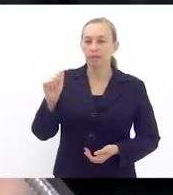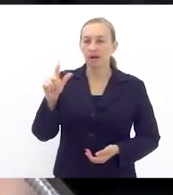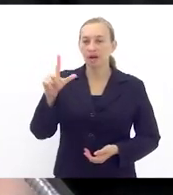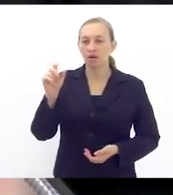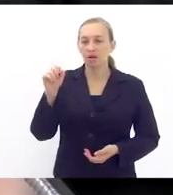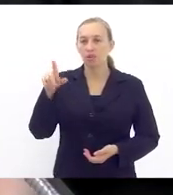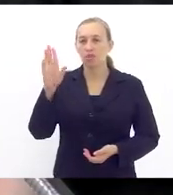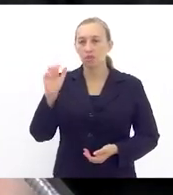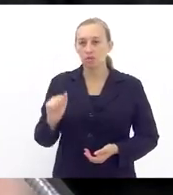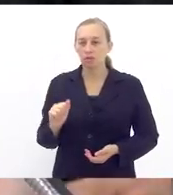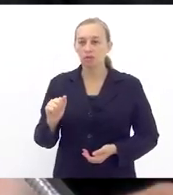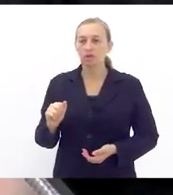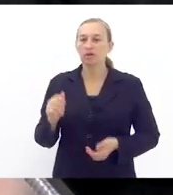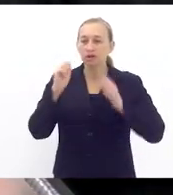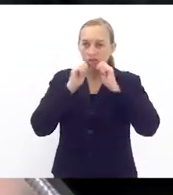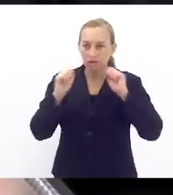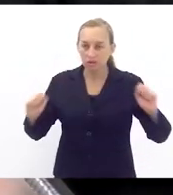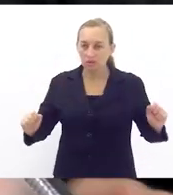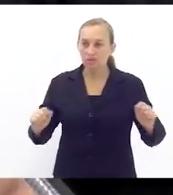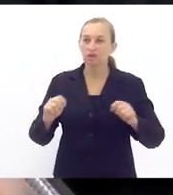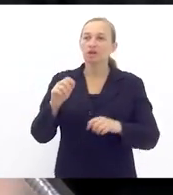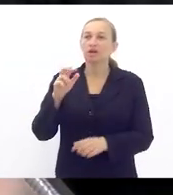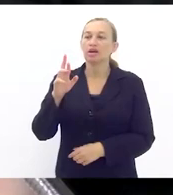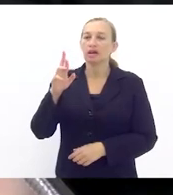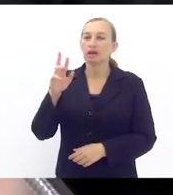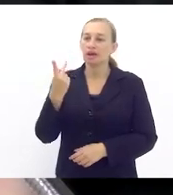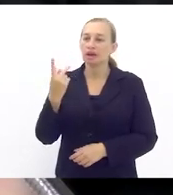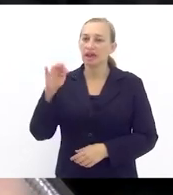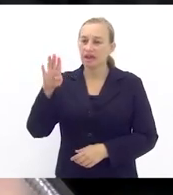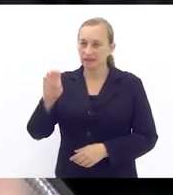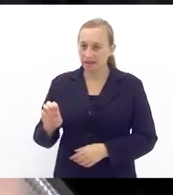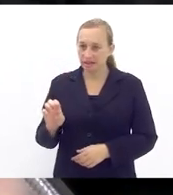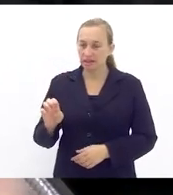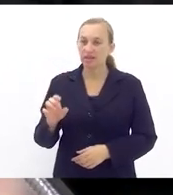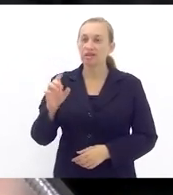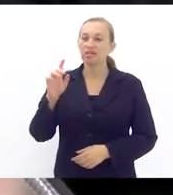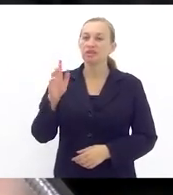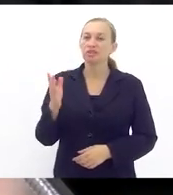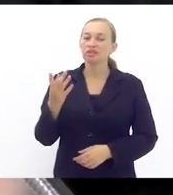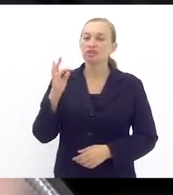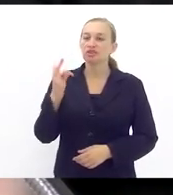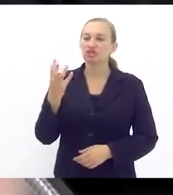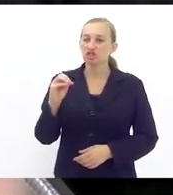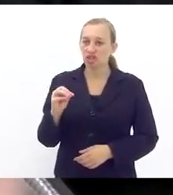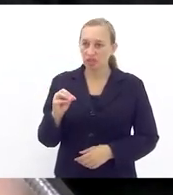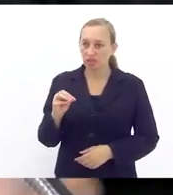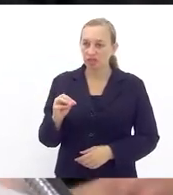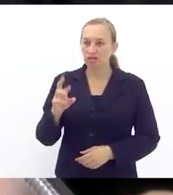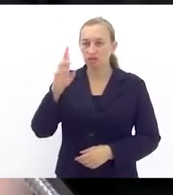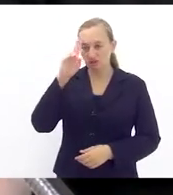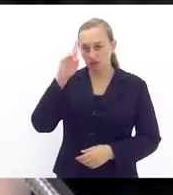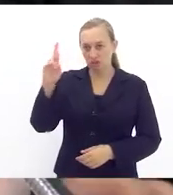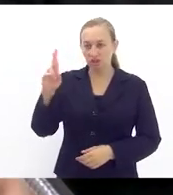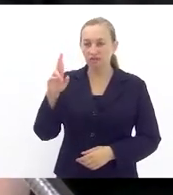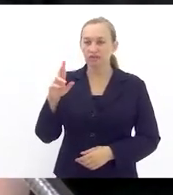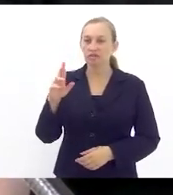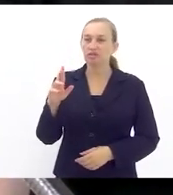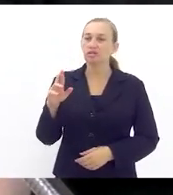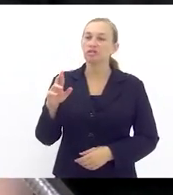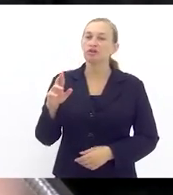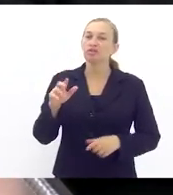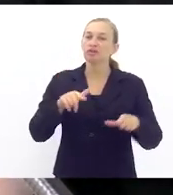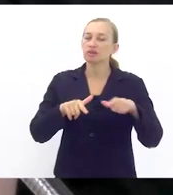assessora do deputado Henrique Vieira o Thiago Fonseca chefe de serviço do IFAM